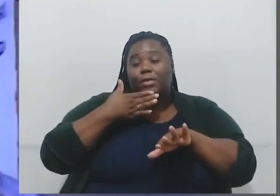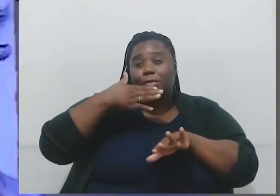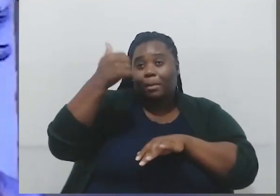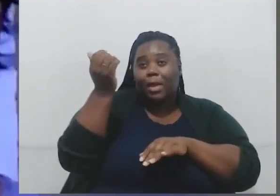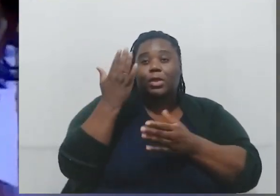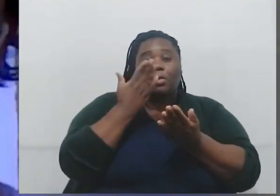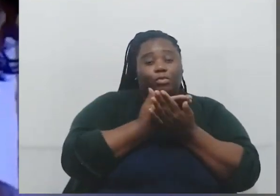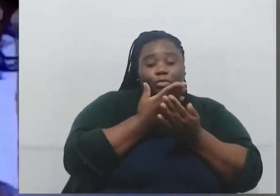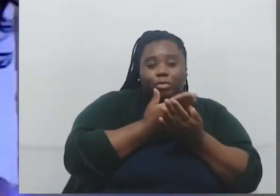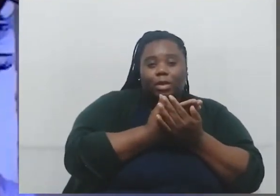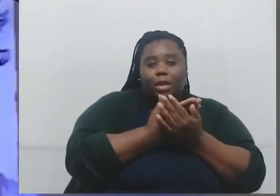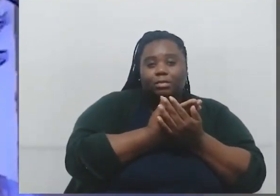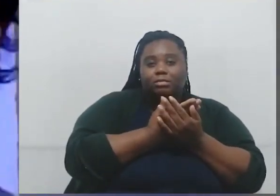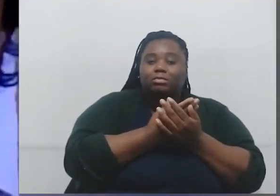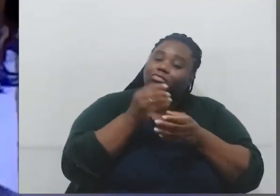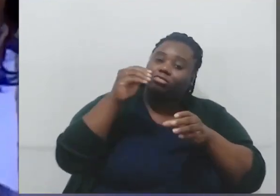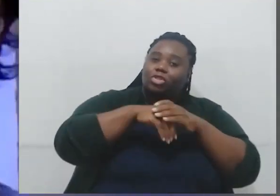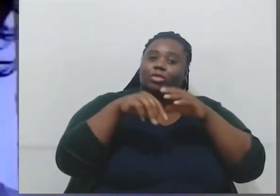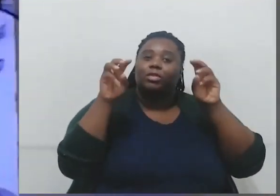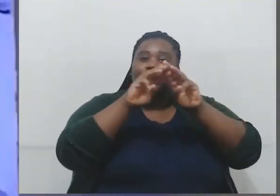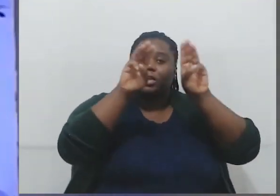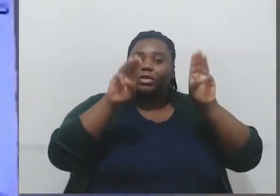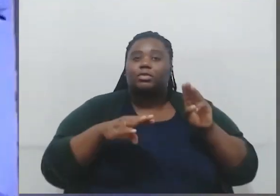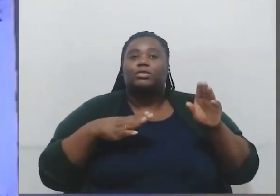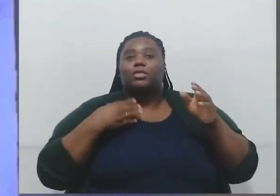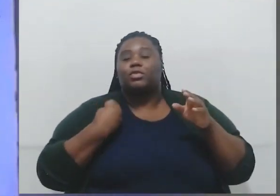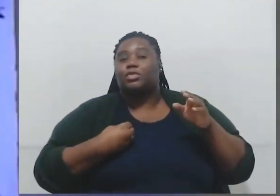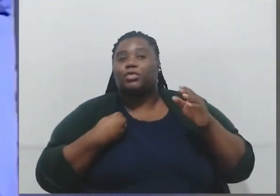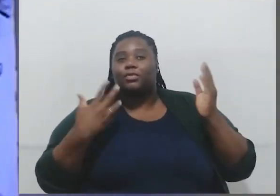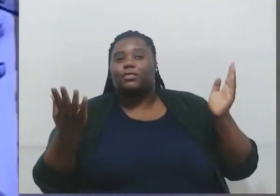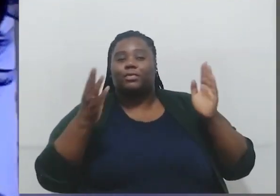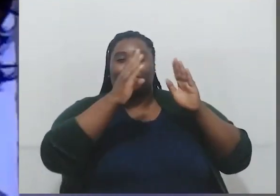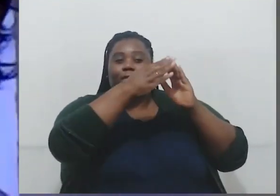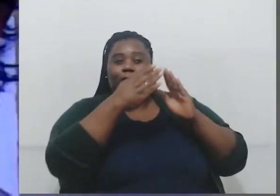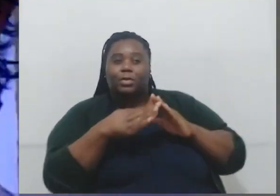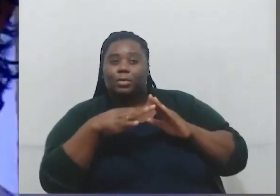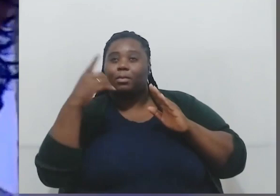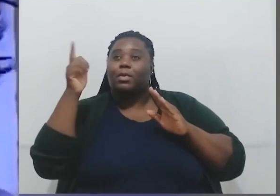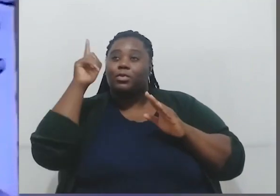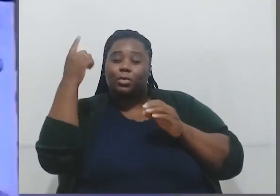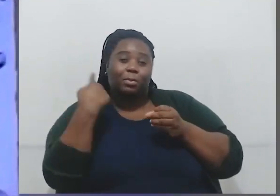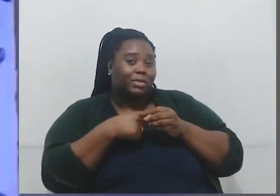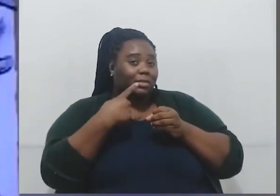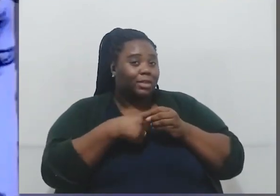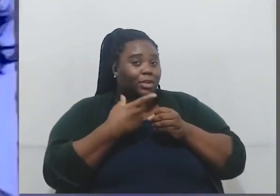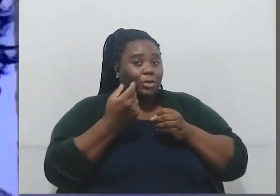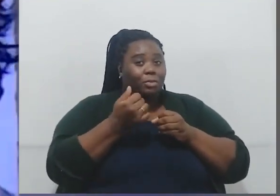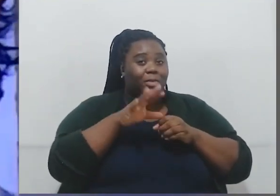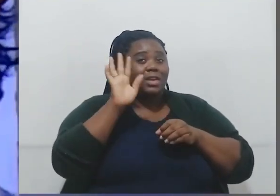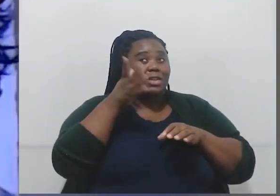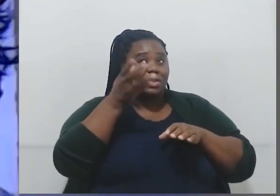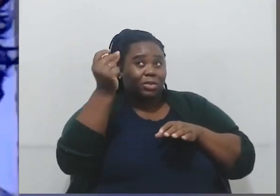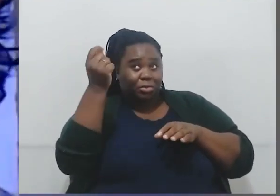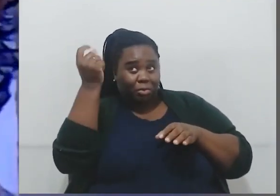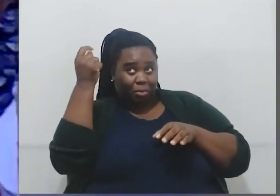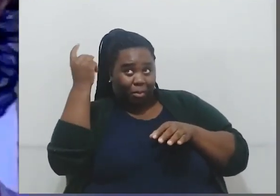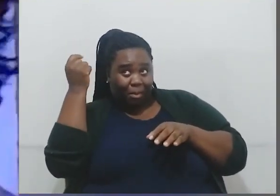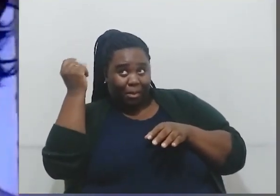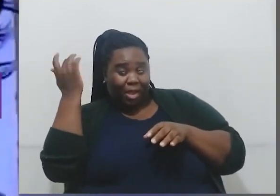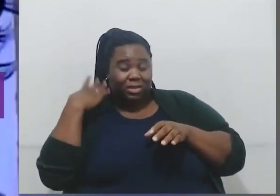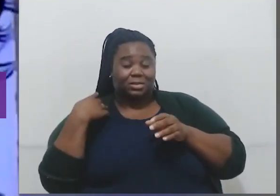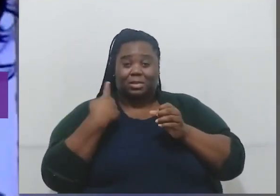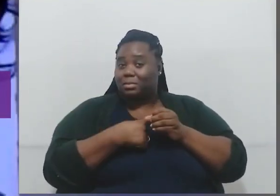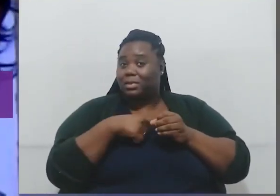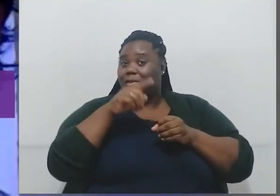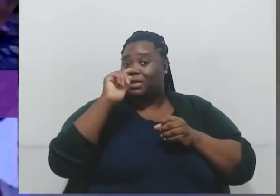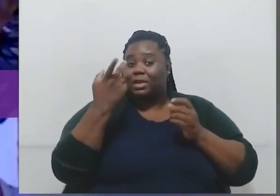de periferia, de Porto Velho, que já foi considerada uma das capitais mais violentas do Brasil, na década